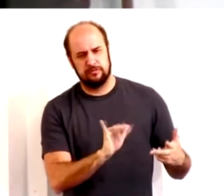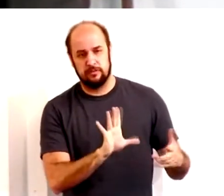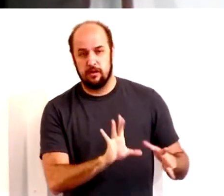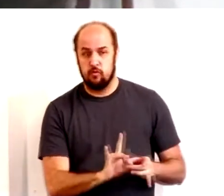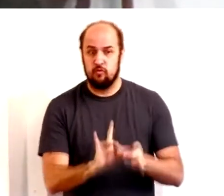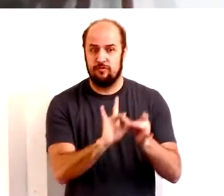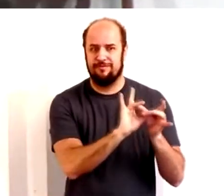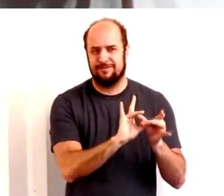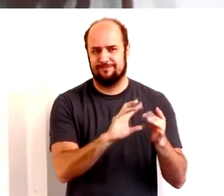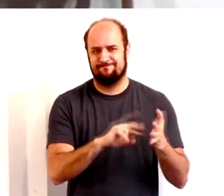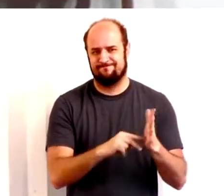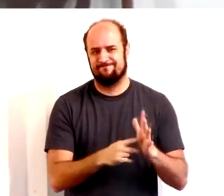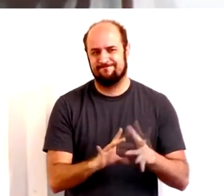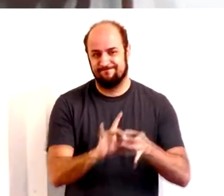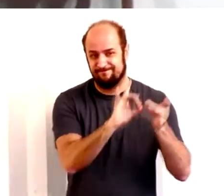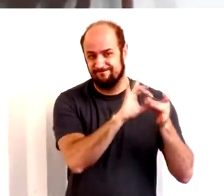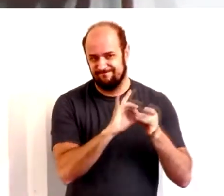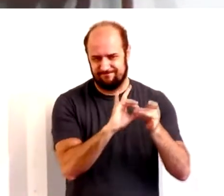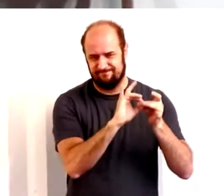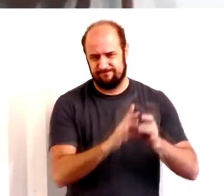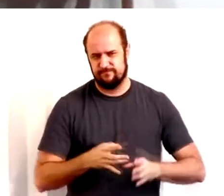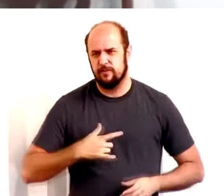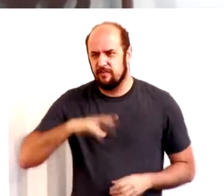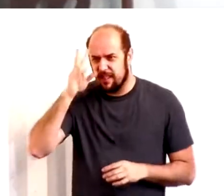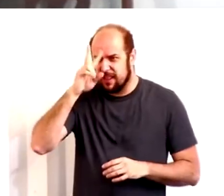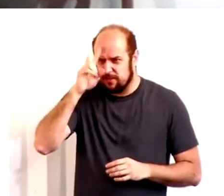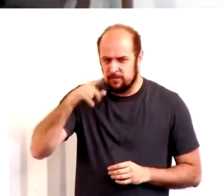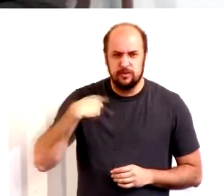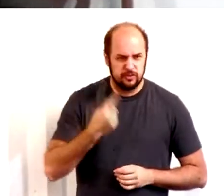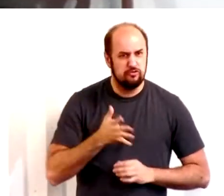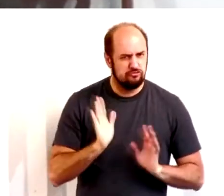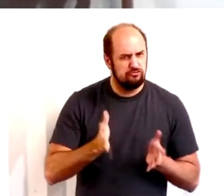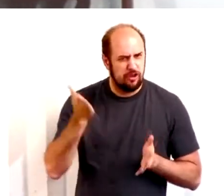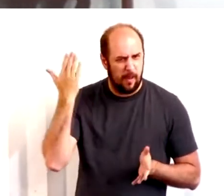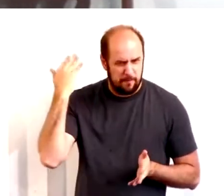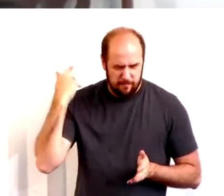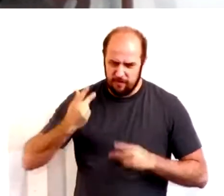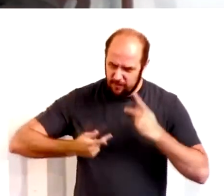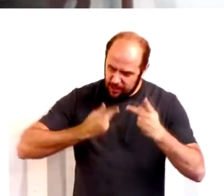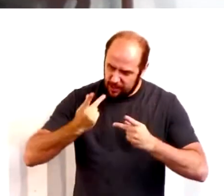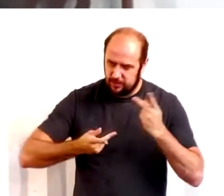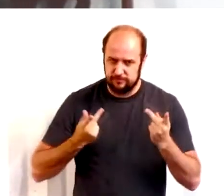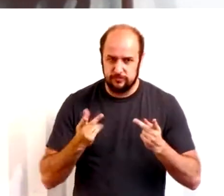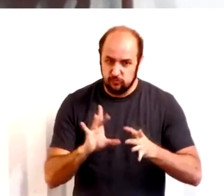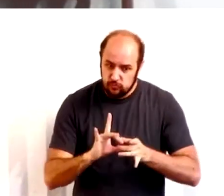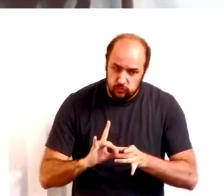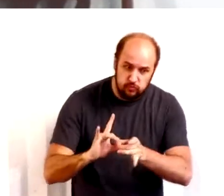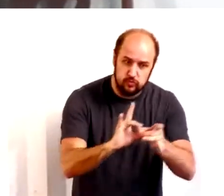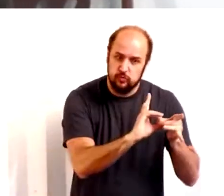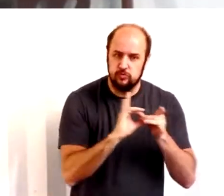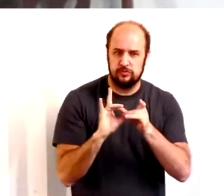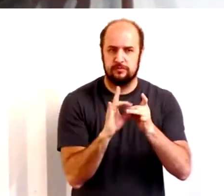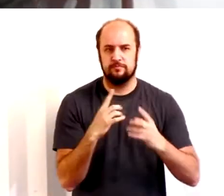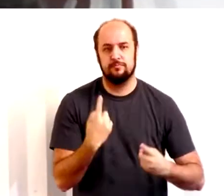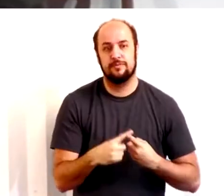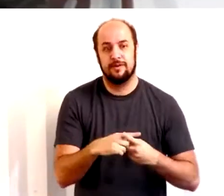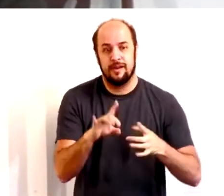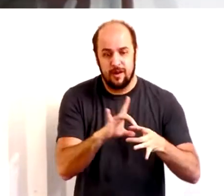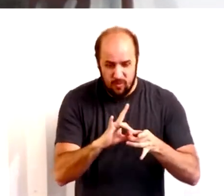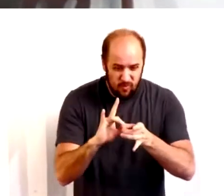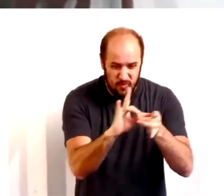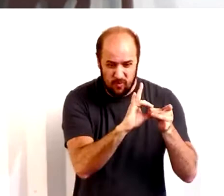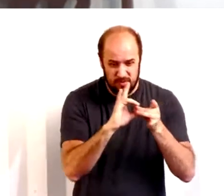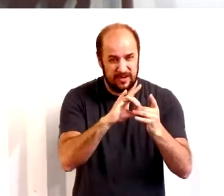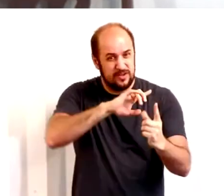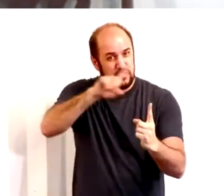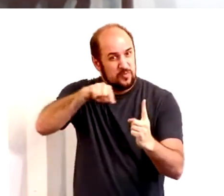unidade. Se vocês lembrarem, nós falamos muito até aqui sobre isso, unidade, pois essa unidade aponta a um propósito